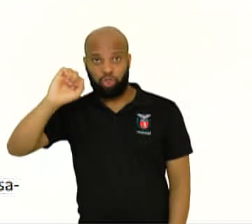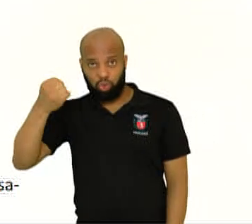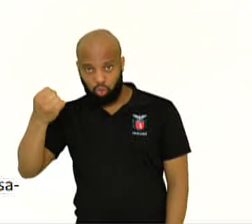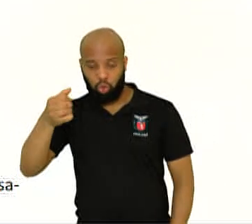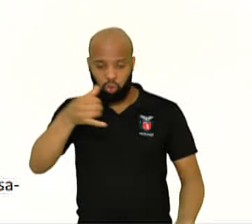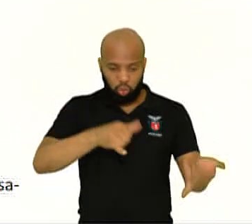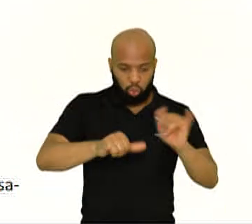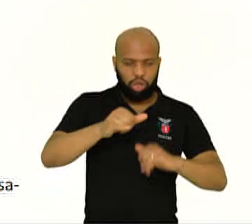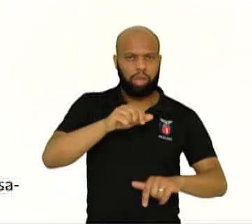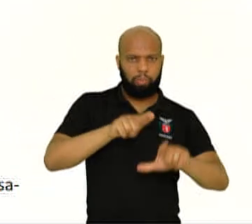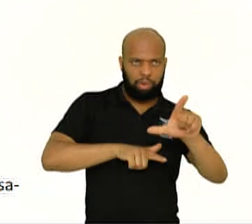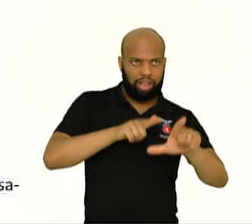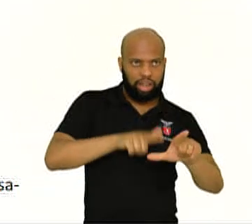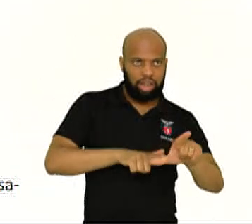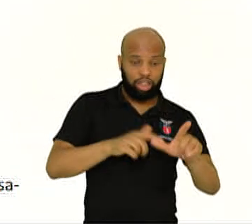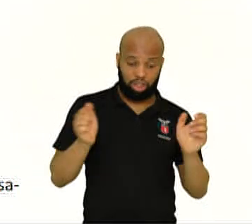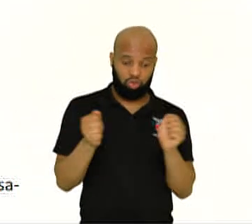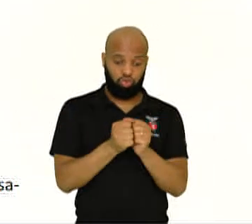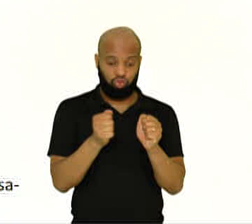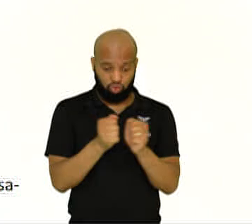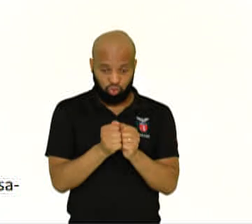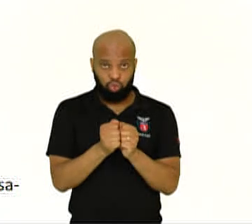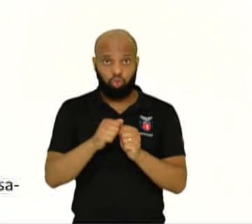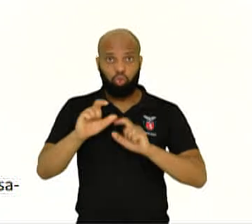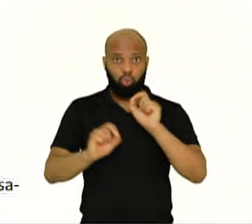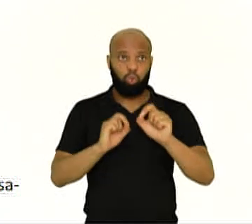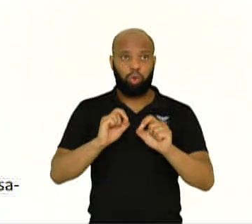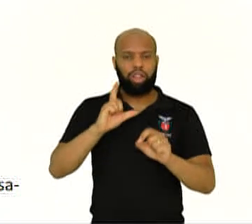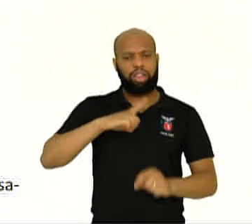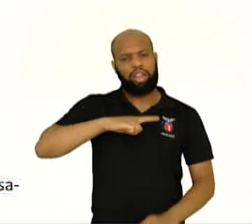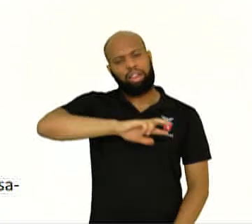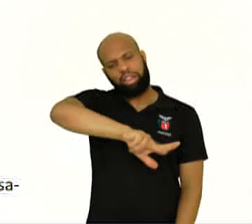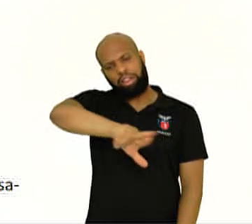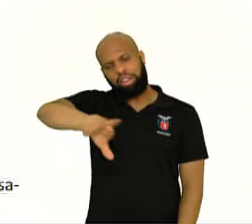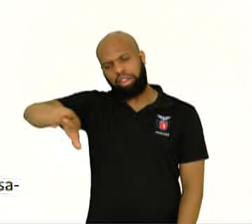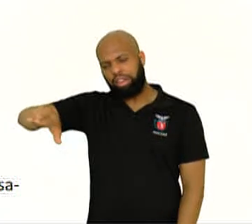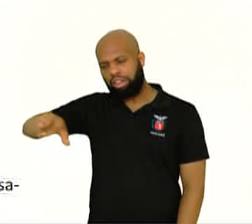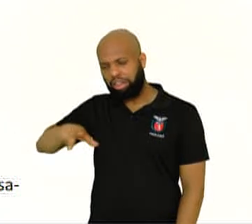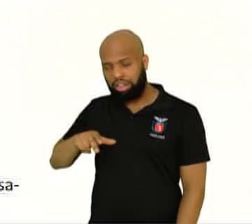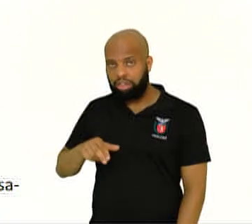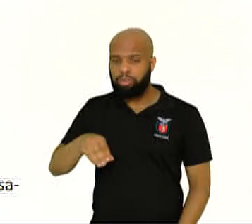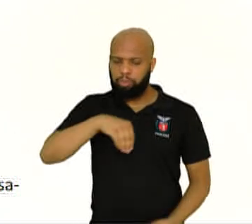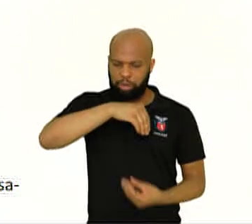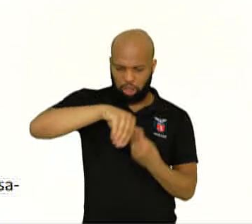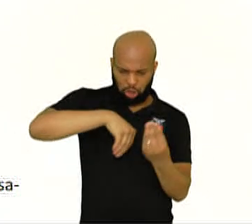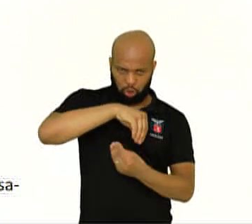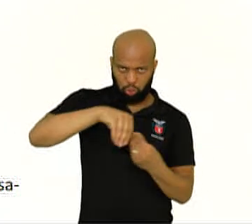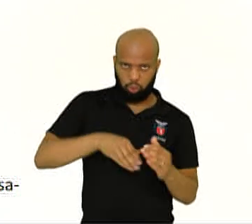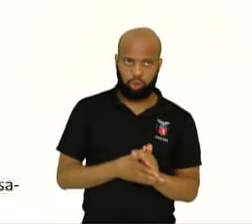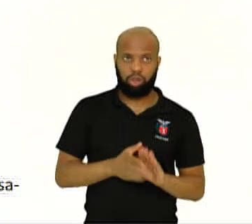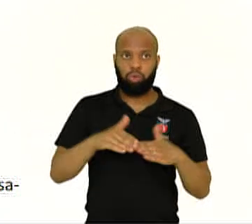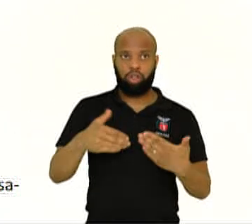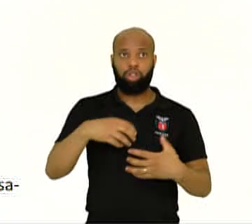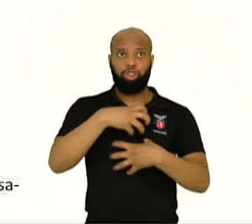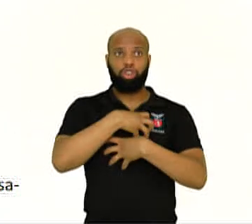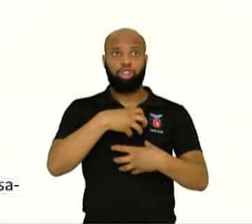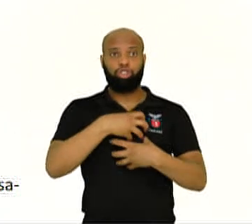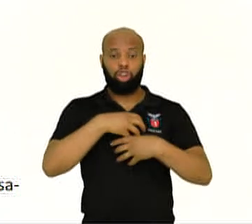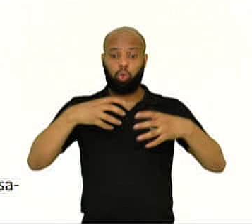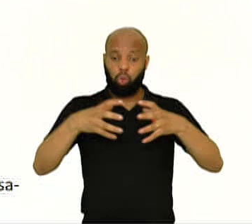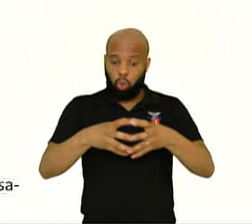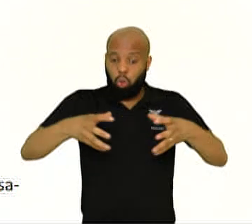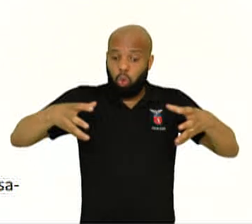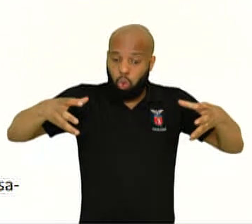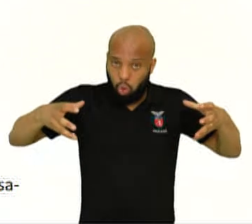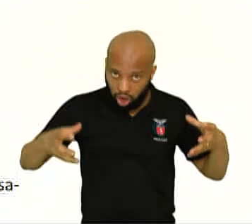para vocês, unem-se e formam as mais variadas substâncias. Assim, em nível